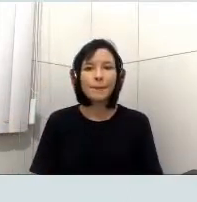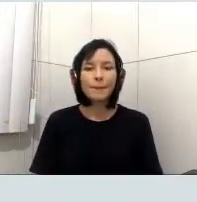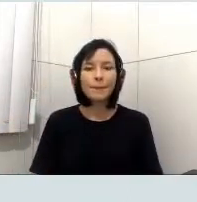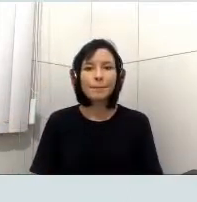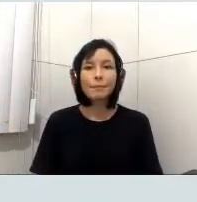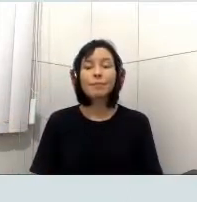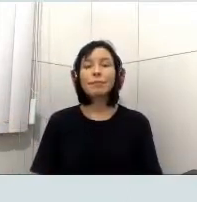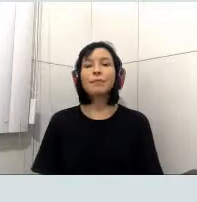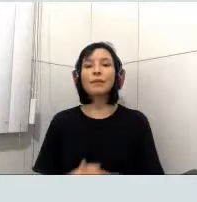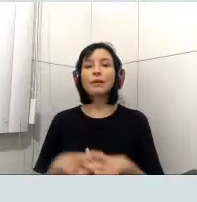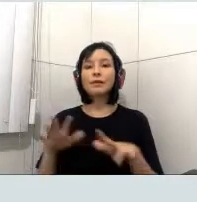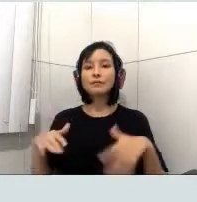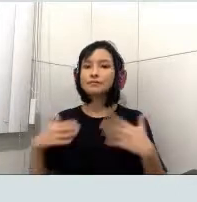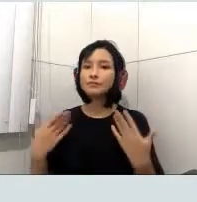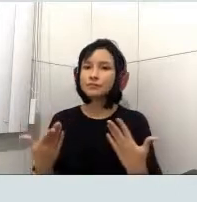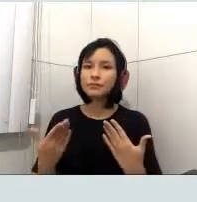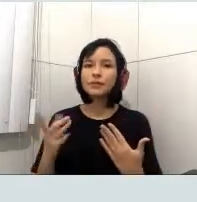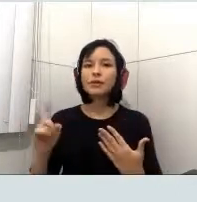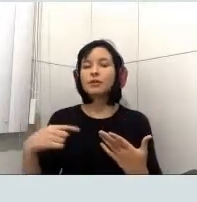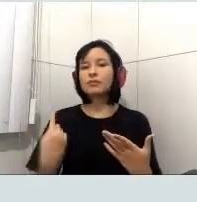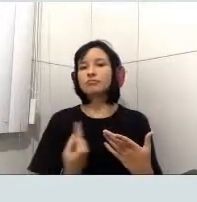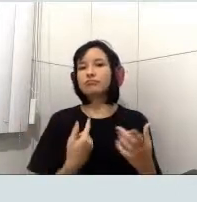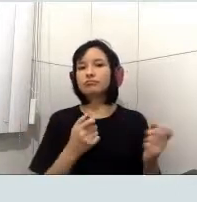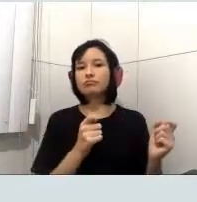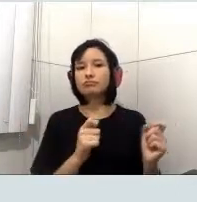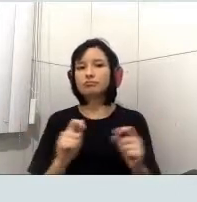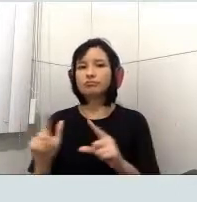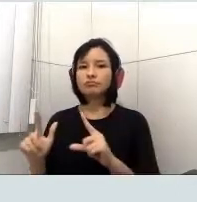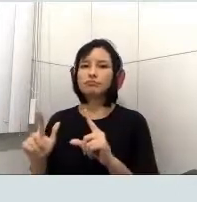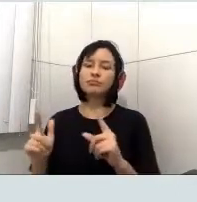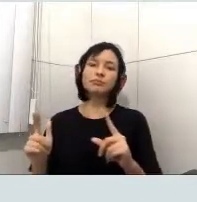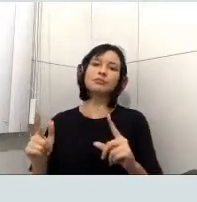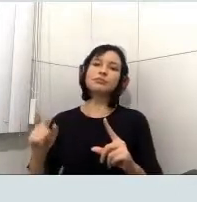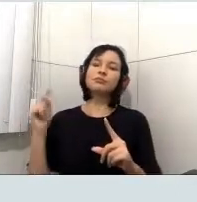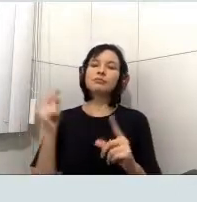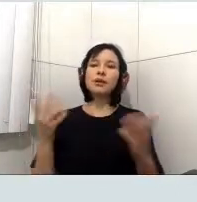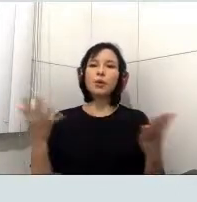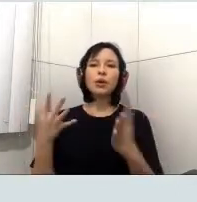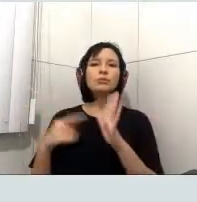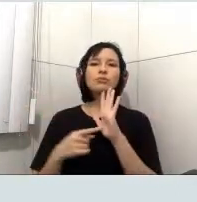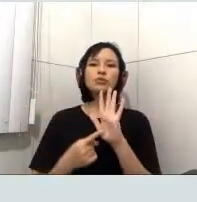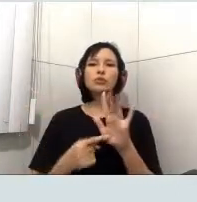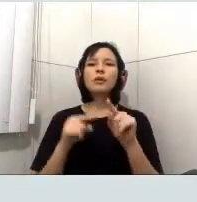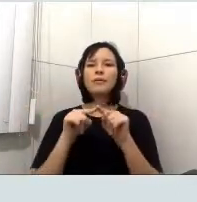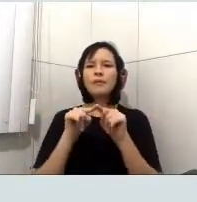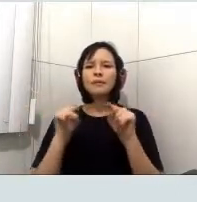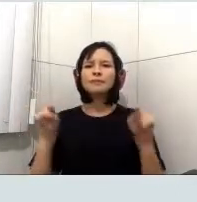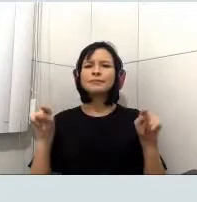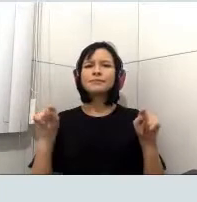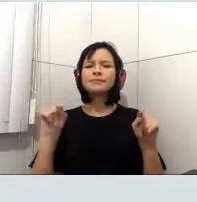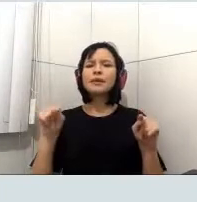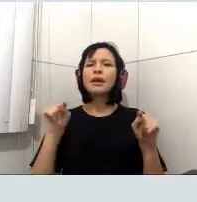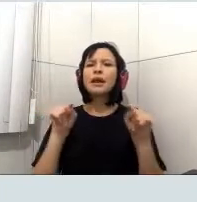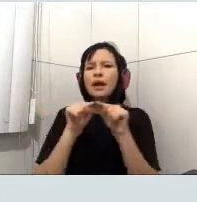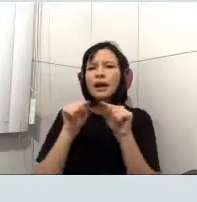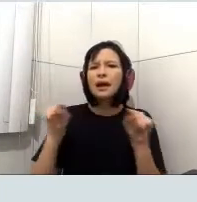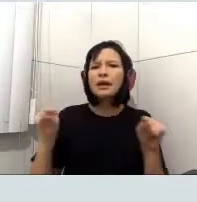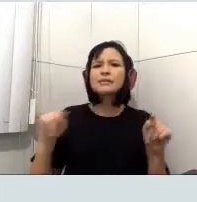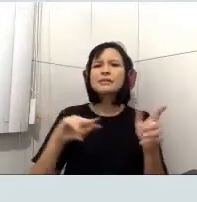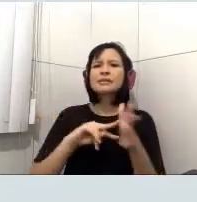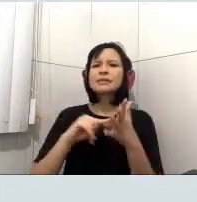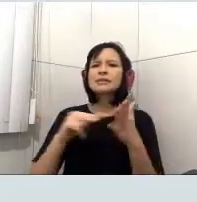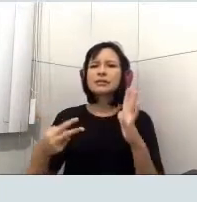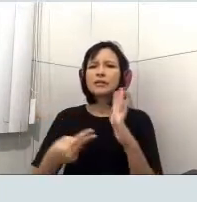Bom, vamos passar agora para a parte da reta. A reta, ela é representada